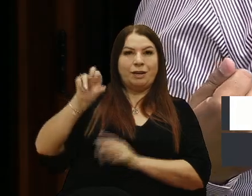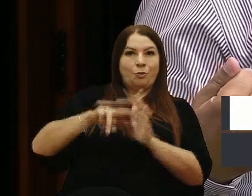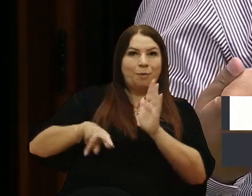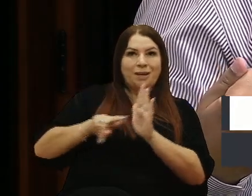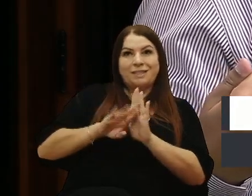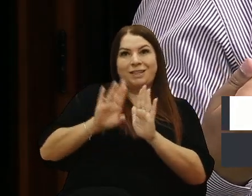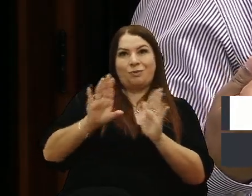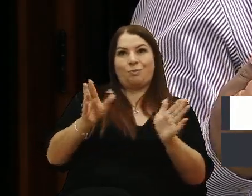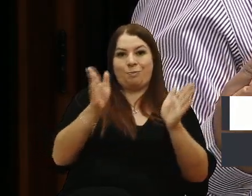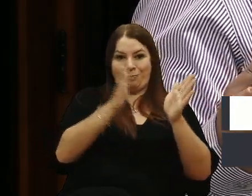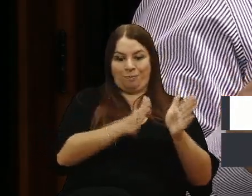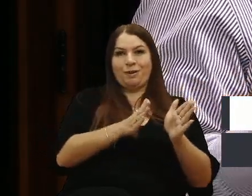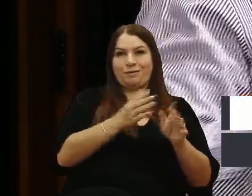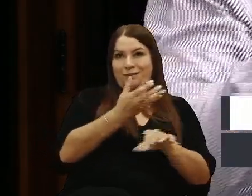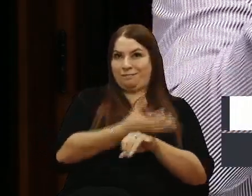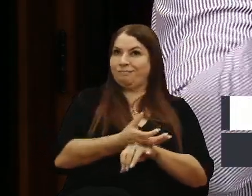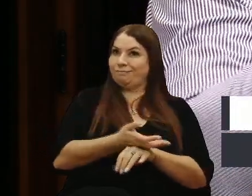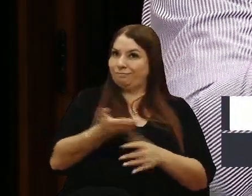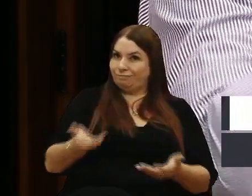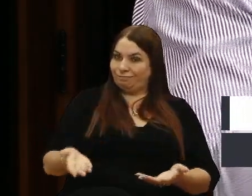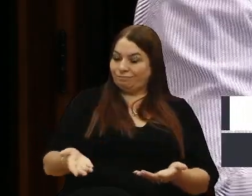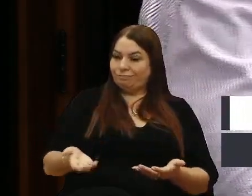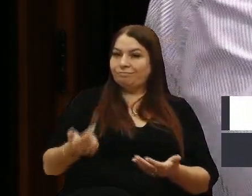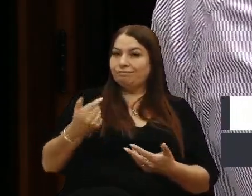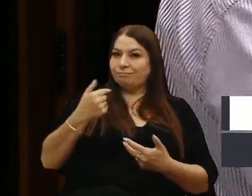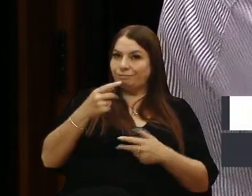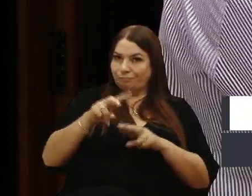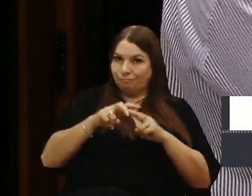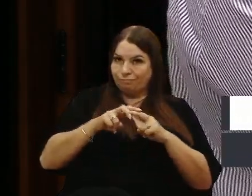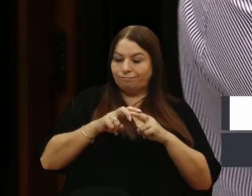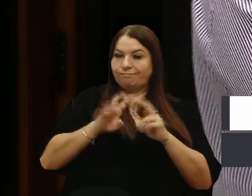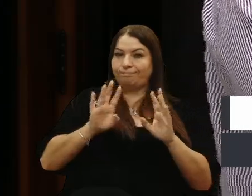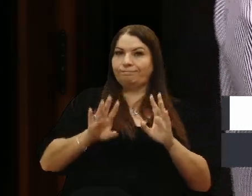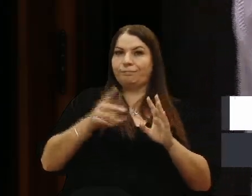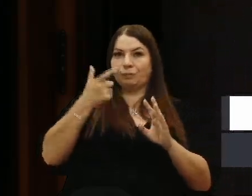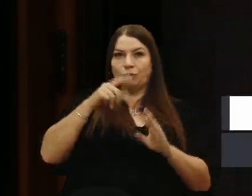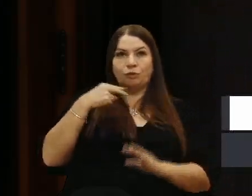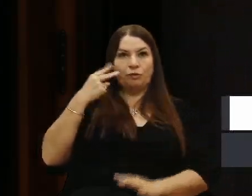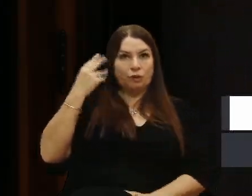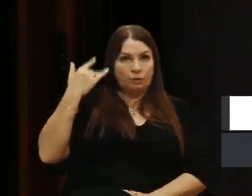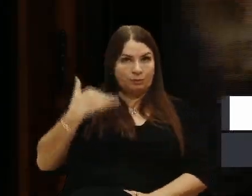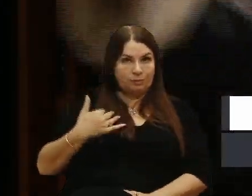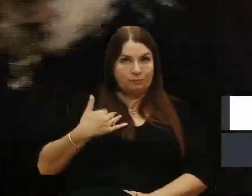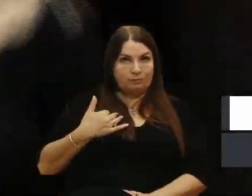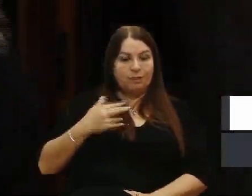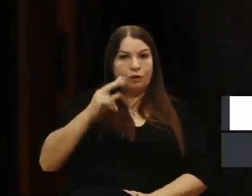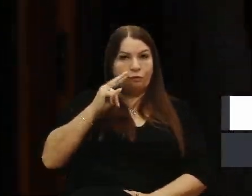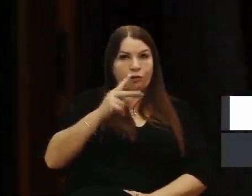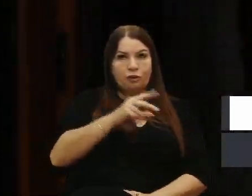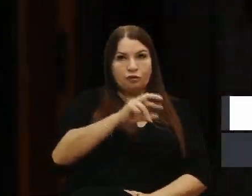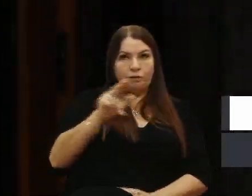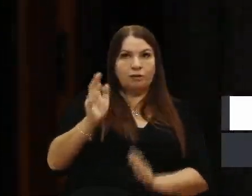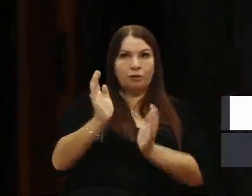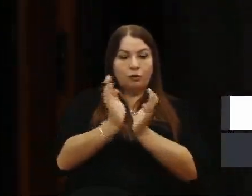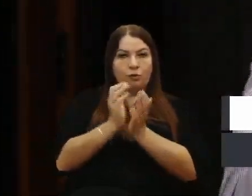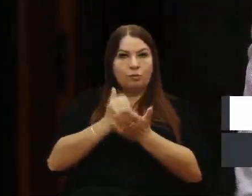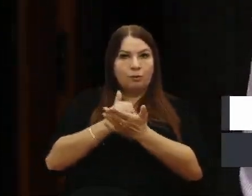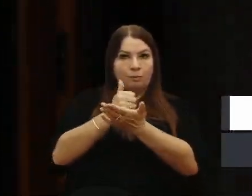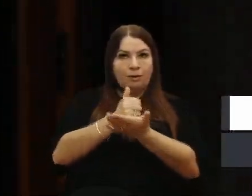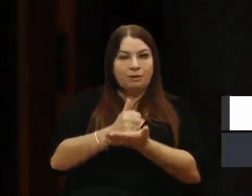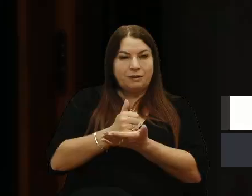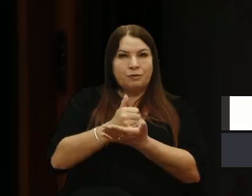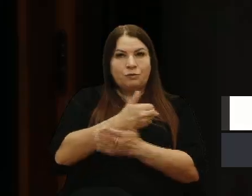parcial. Então, por isso que eu acho, vereadora Daiane, e aqui eu vi vários colegas da base do